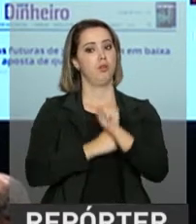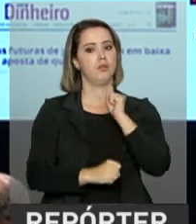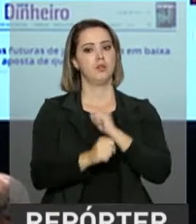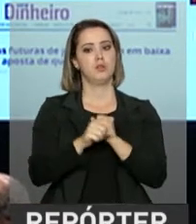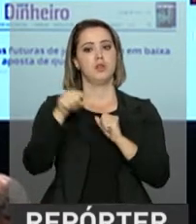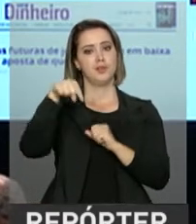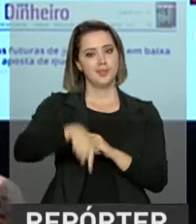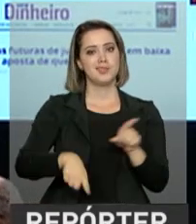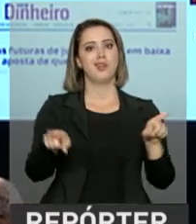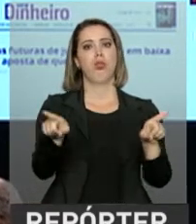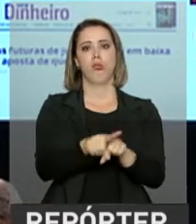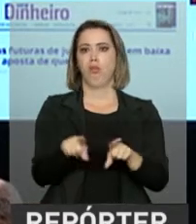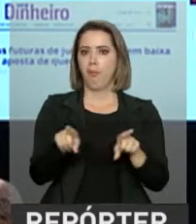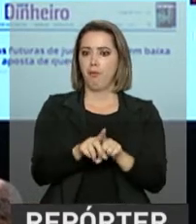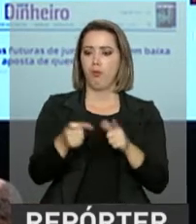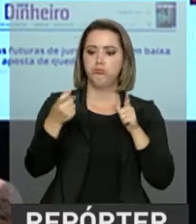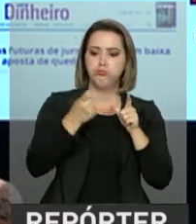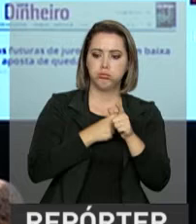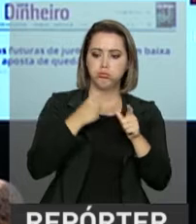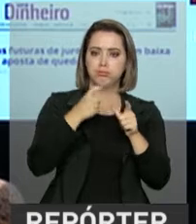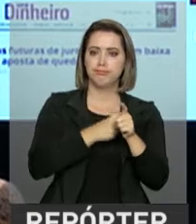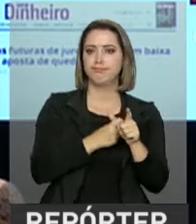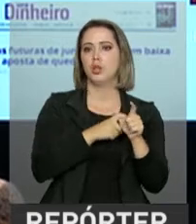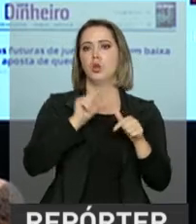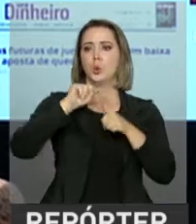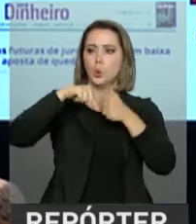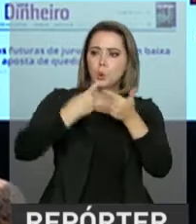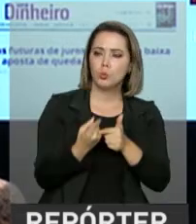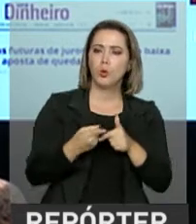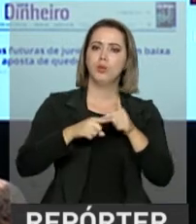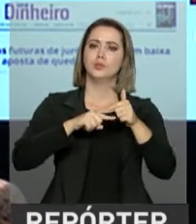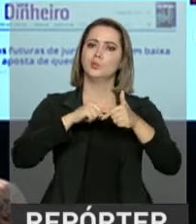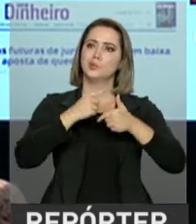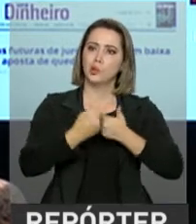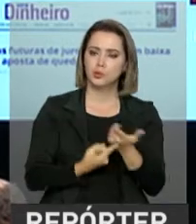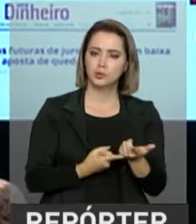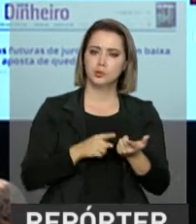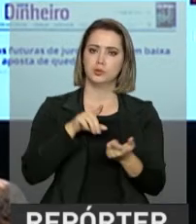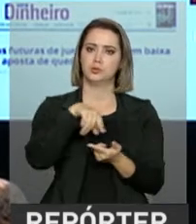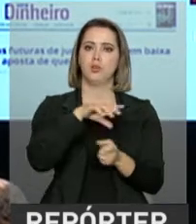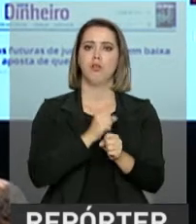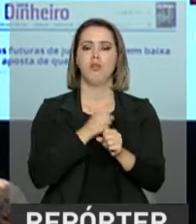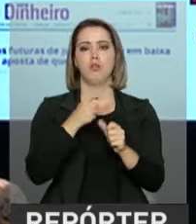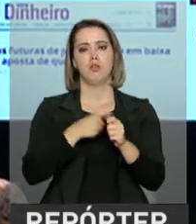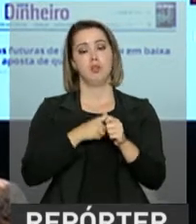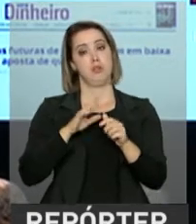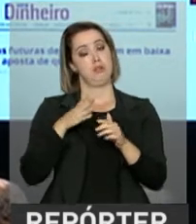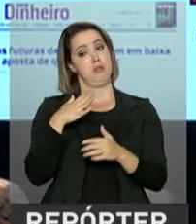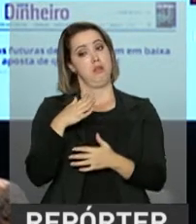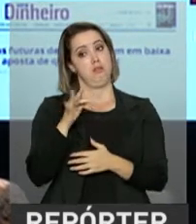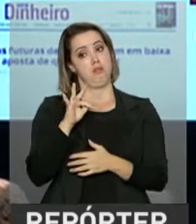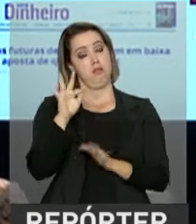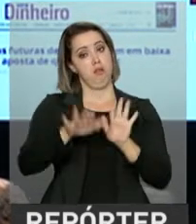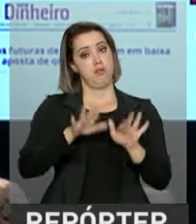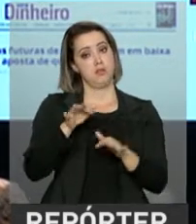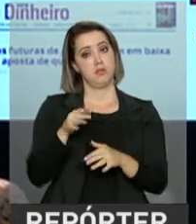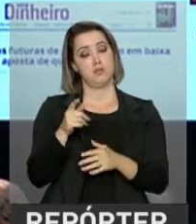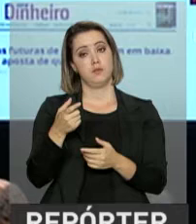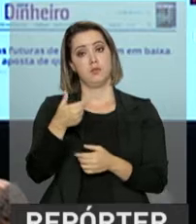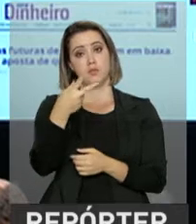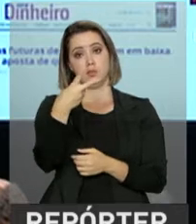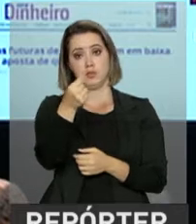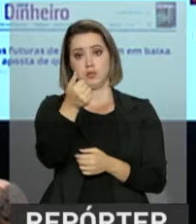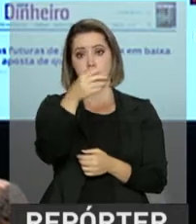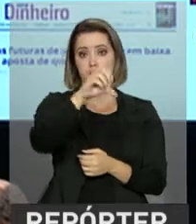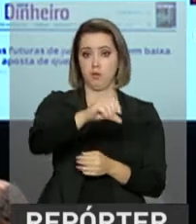de déficit este ano, teremos déficit no próximo ano e, quiçá, 2019, nós consigamos retornar para o equilíbrio nas